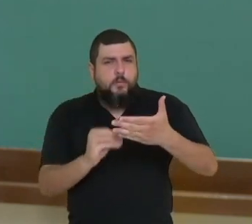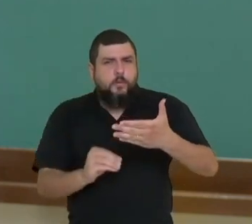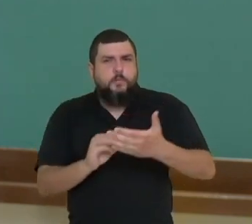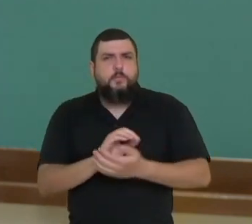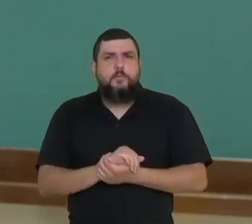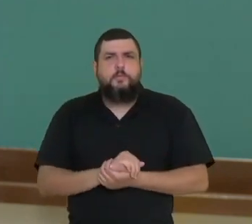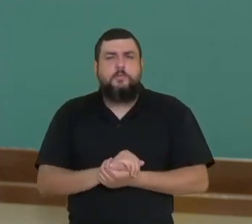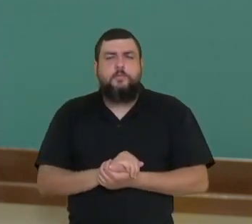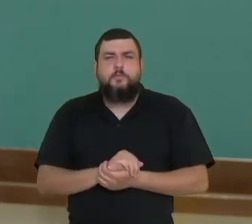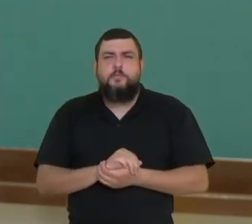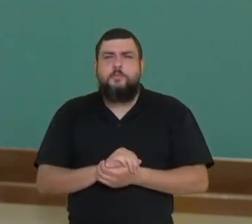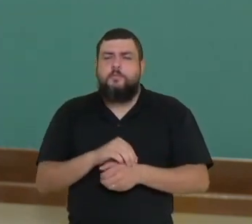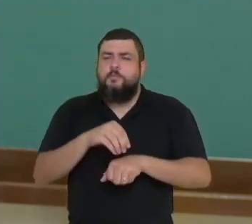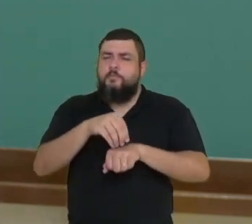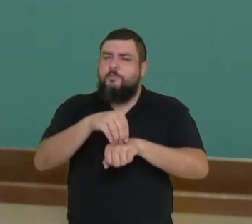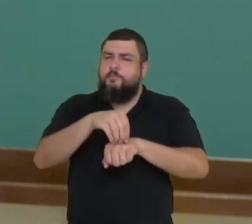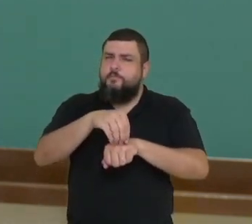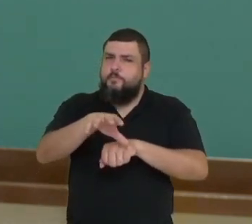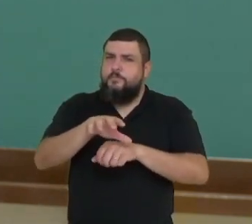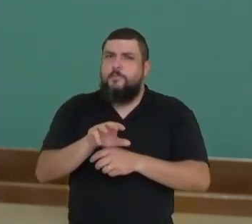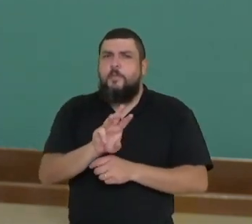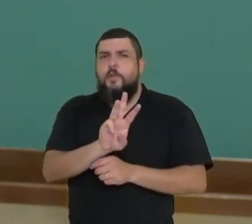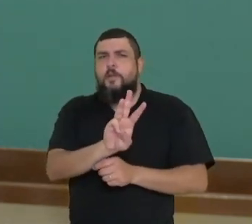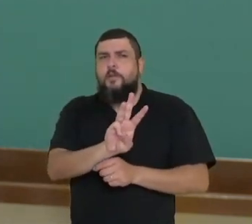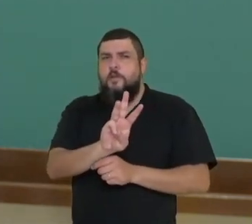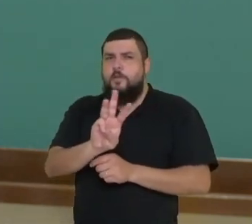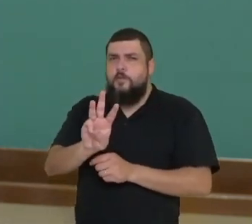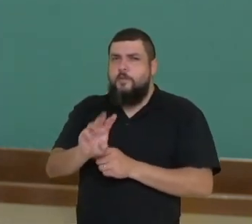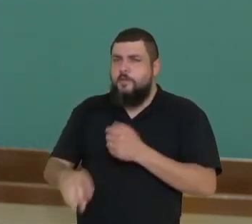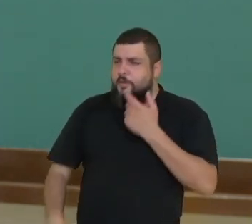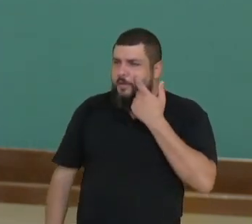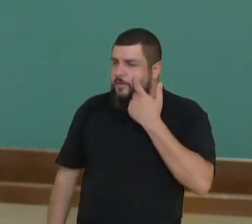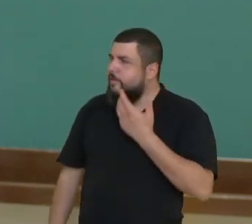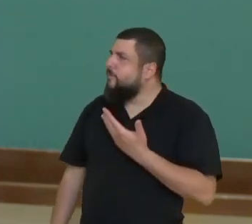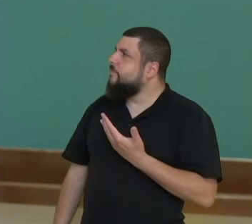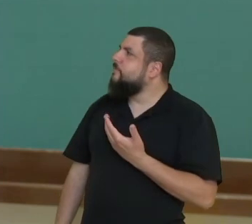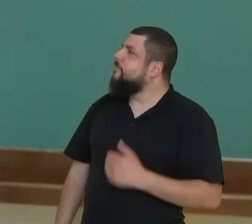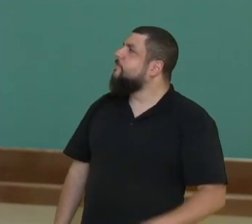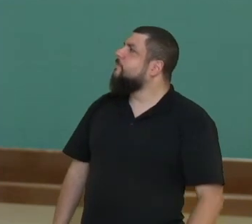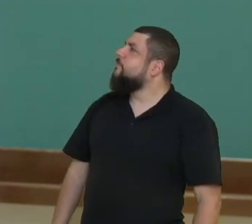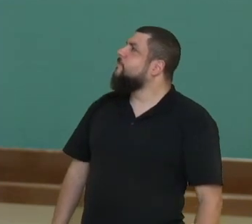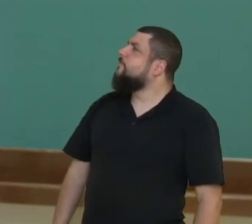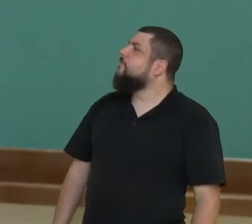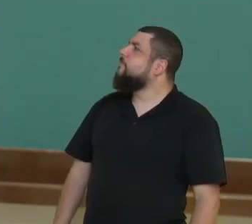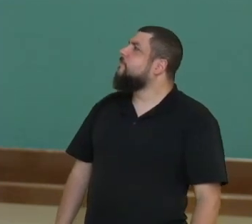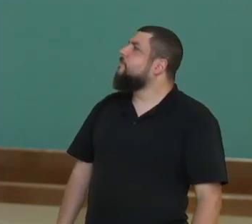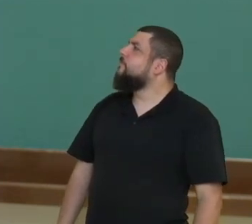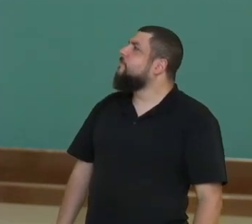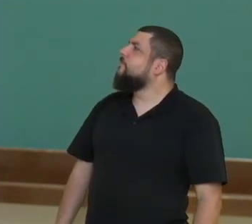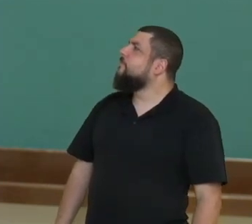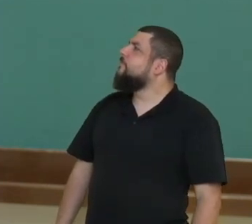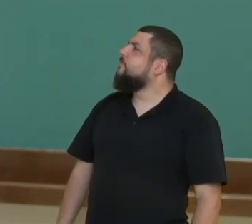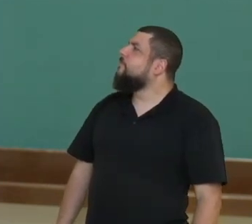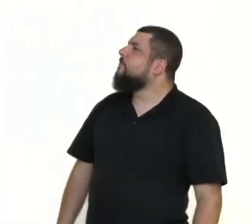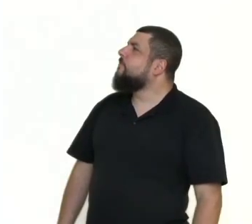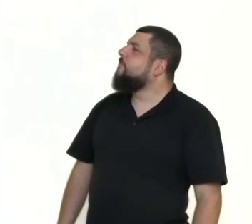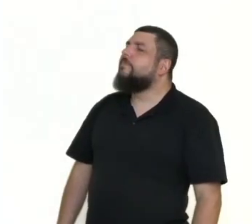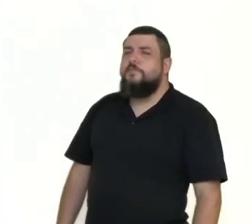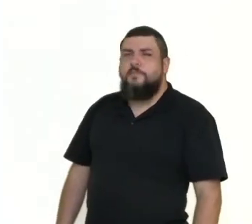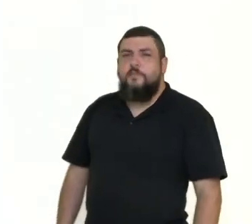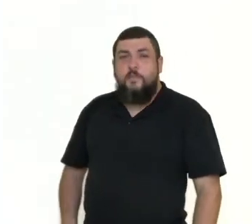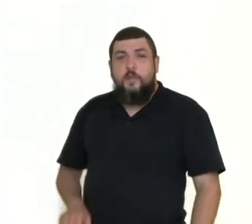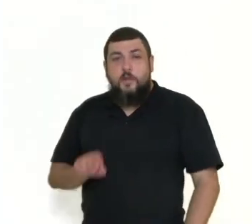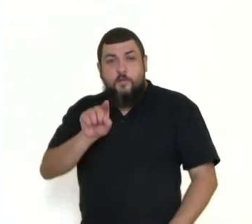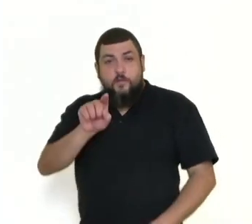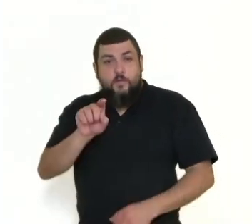Como sugestão, te apresento o site, né, de biografias famosas, o ebiografia.com. Então, você clicando aqui, você